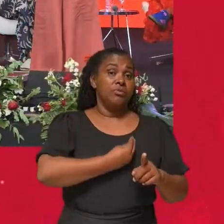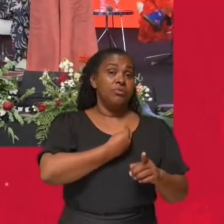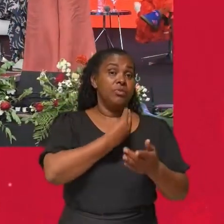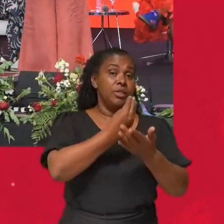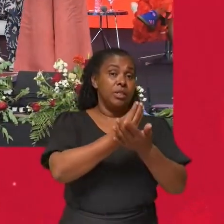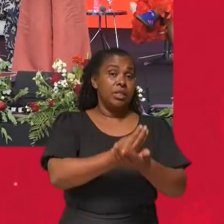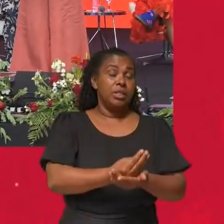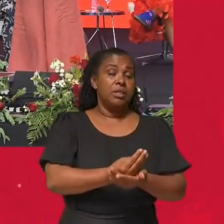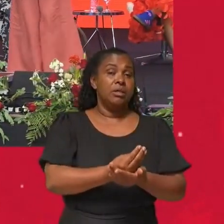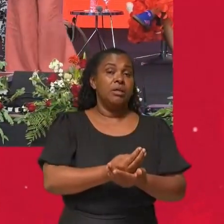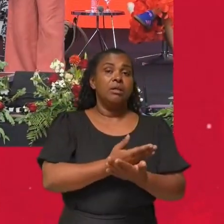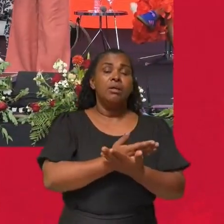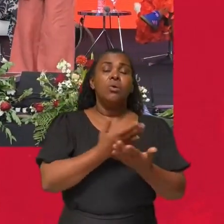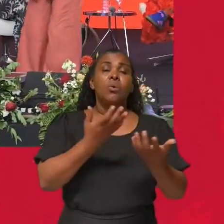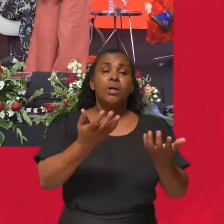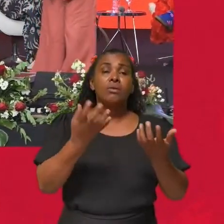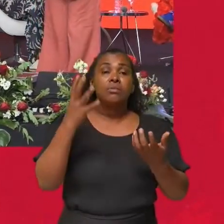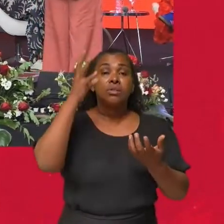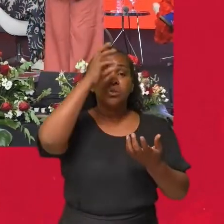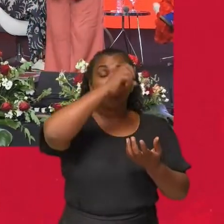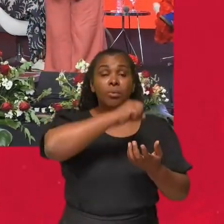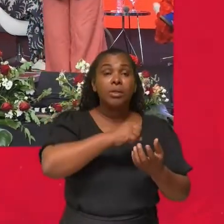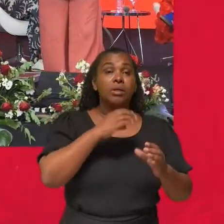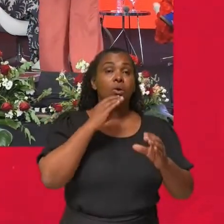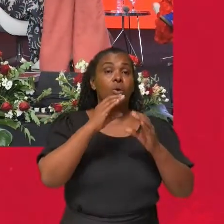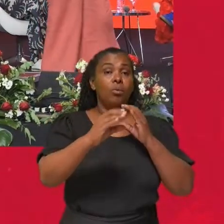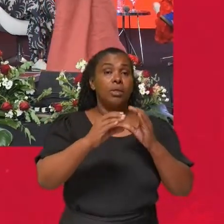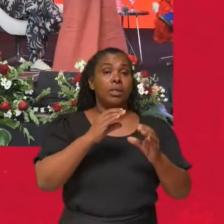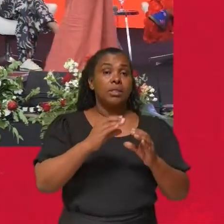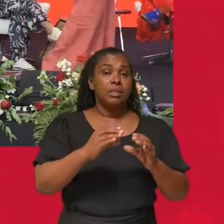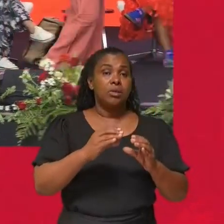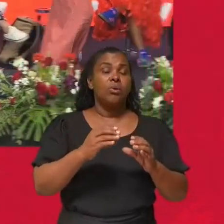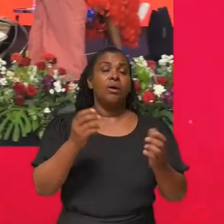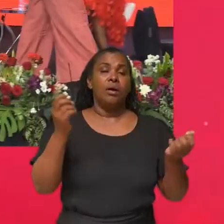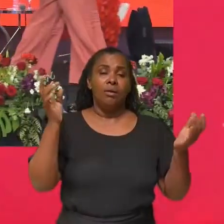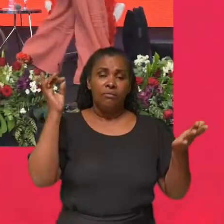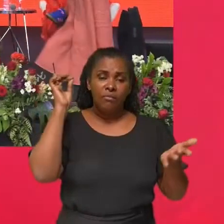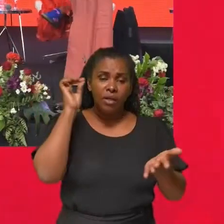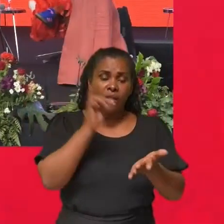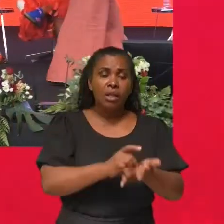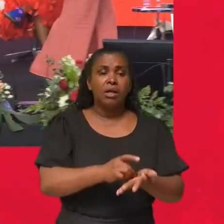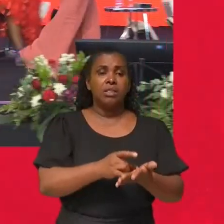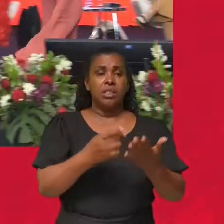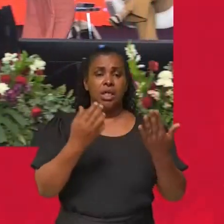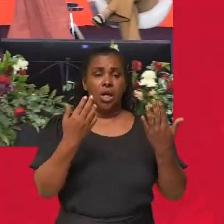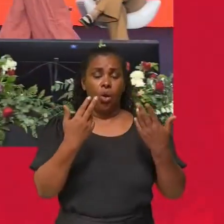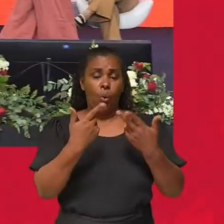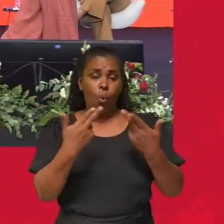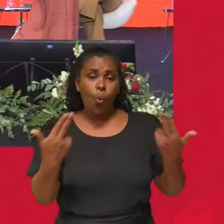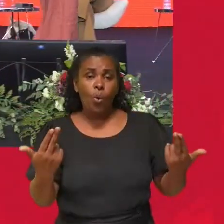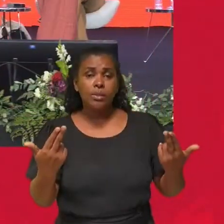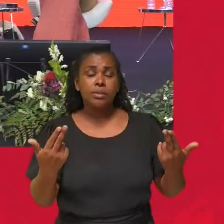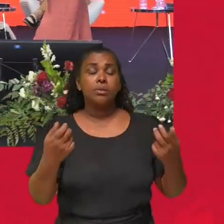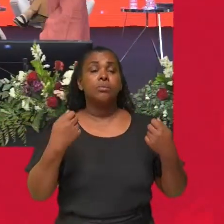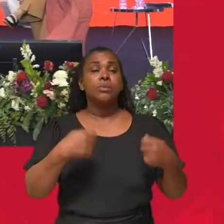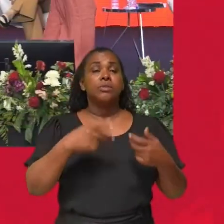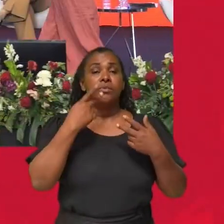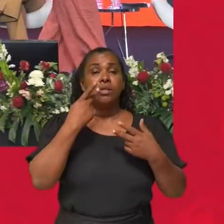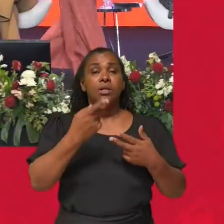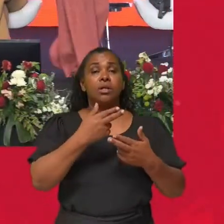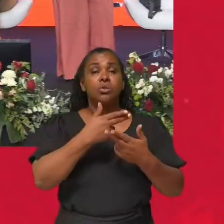compreendam que comunicação é tangível, é coisa. E eu tenho que falar sobre as coisas. E eu vou falar sobre as